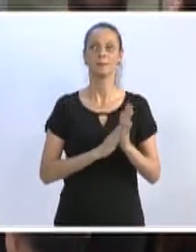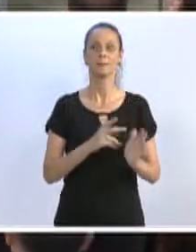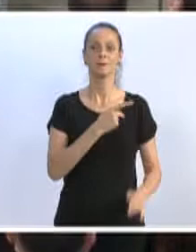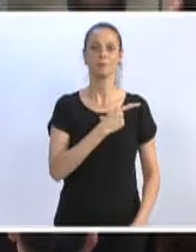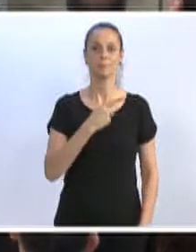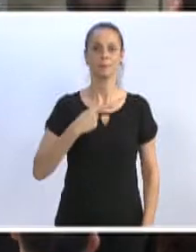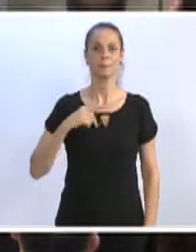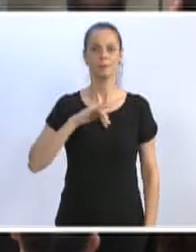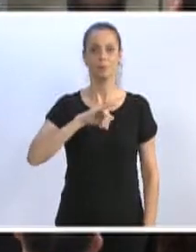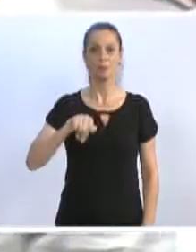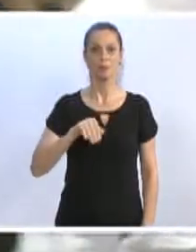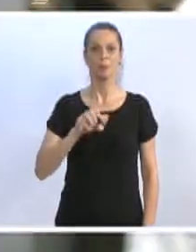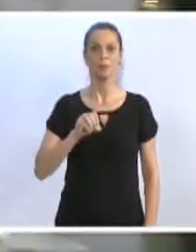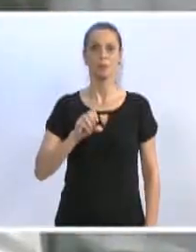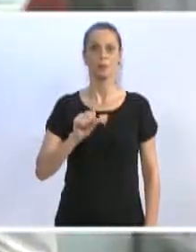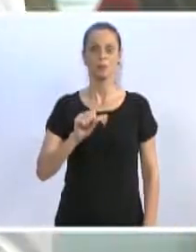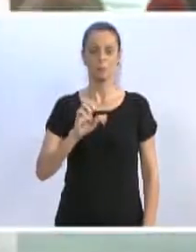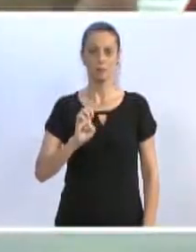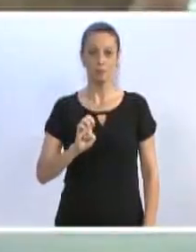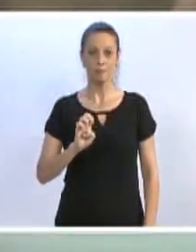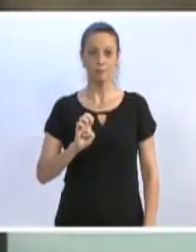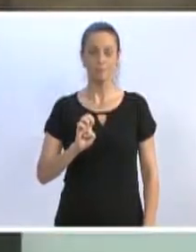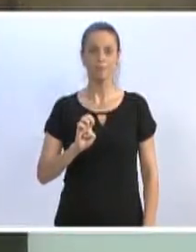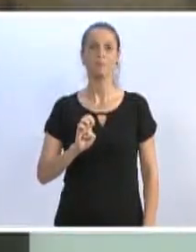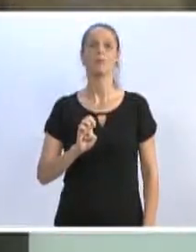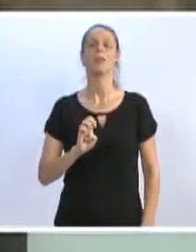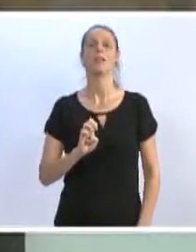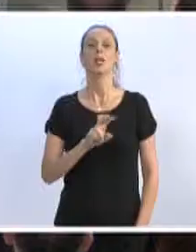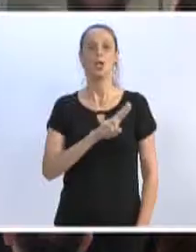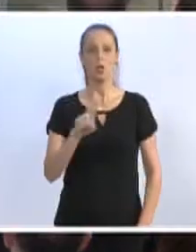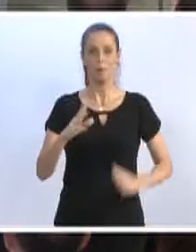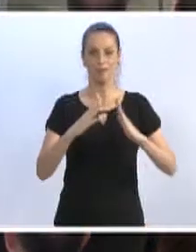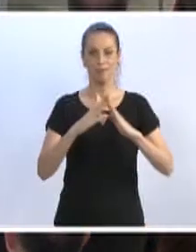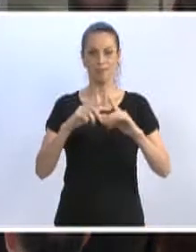Pastor José Roque, da Igreja Vida Missionária.